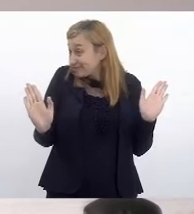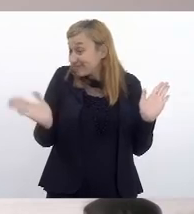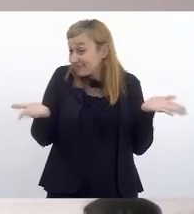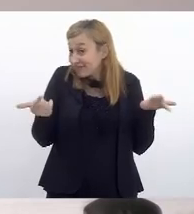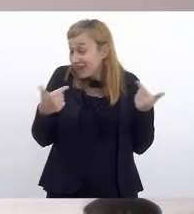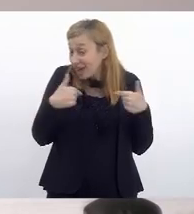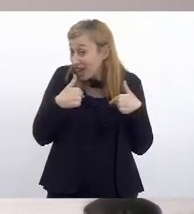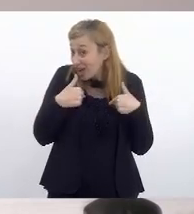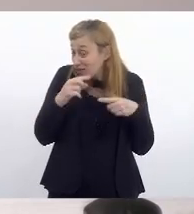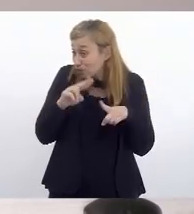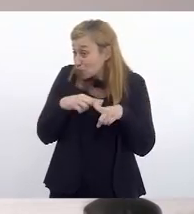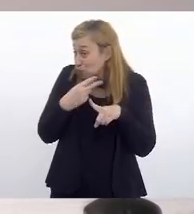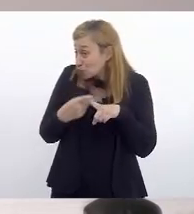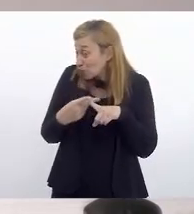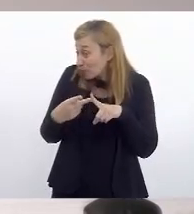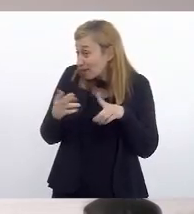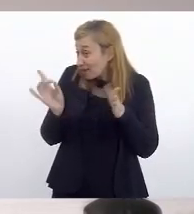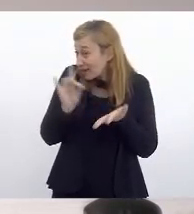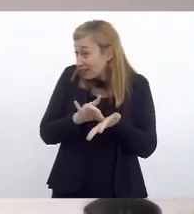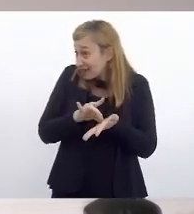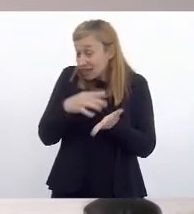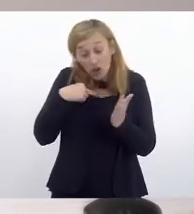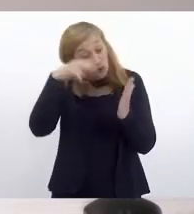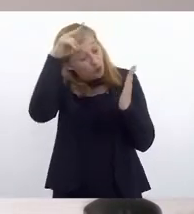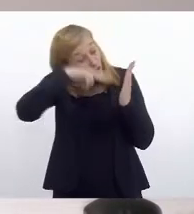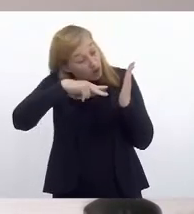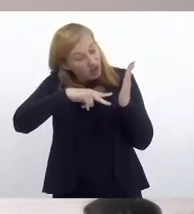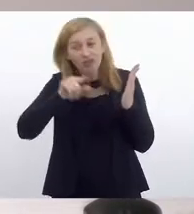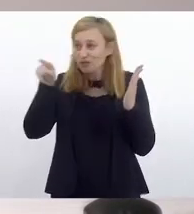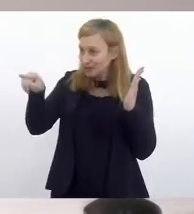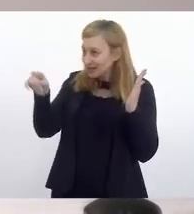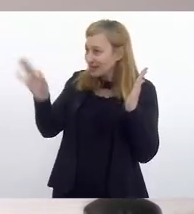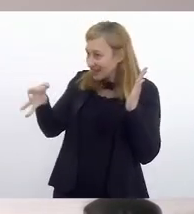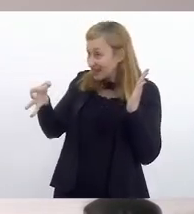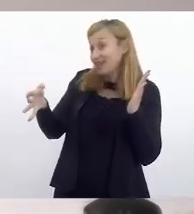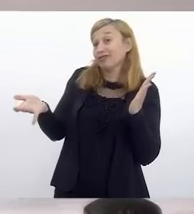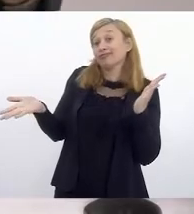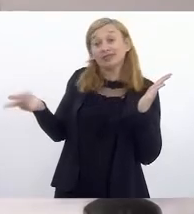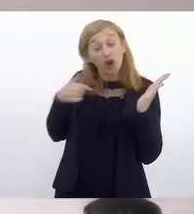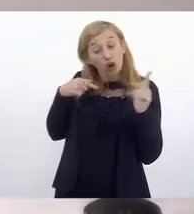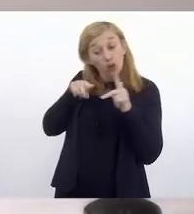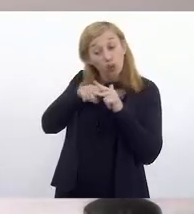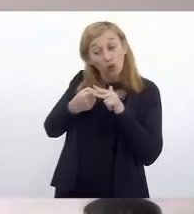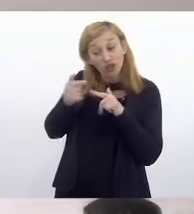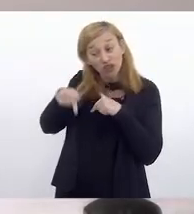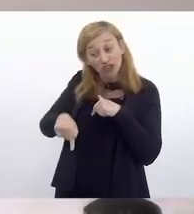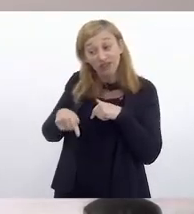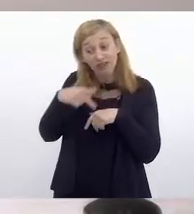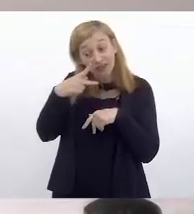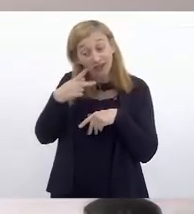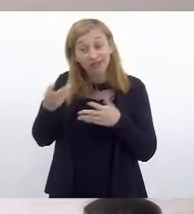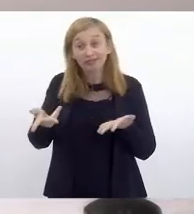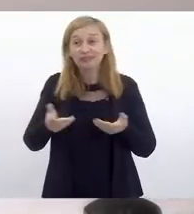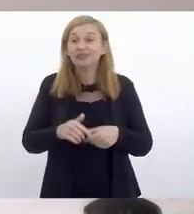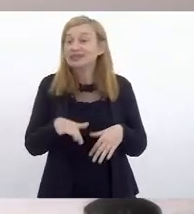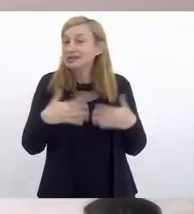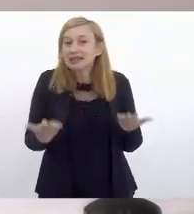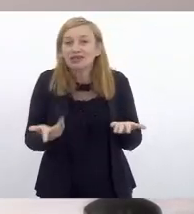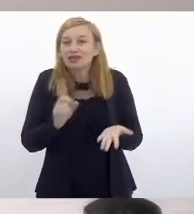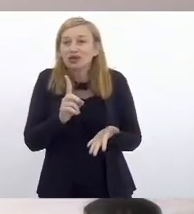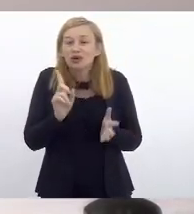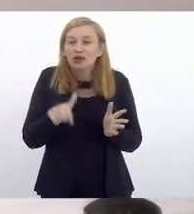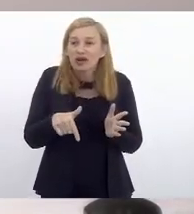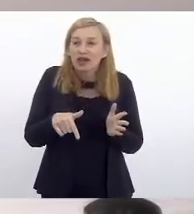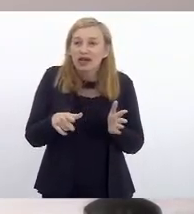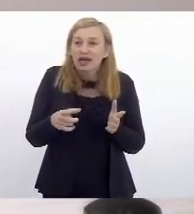mas eu me dobro à realidade. Eu fui ler, você tinha razão, então estou corrigindo aqui publicamente. Então, não é um